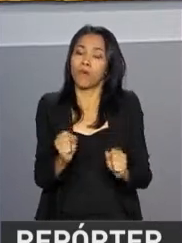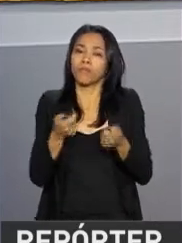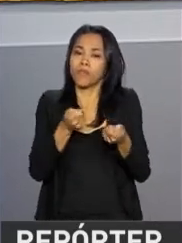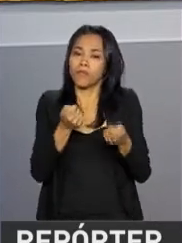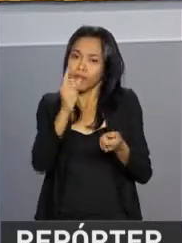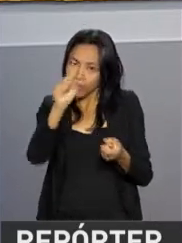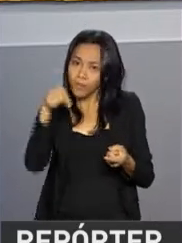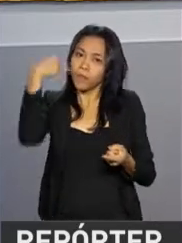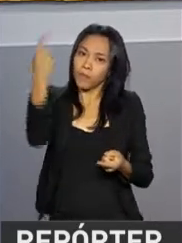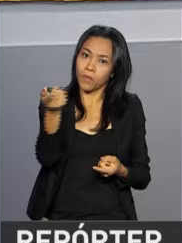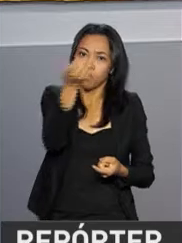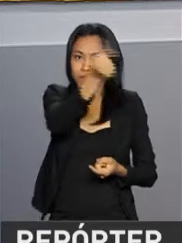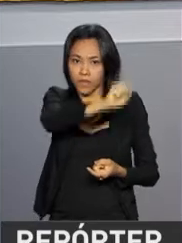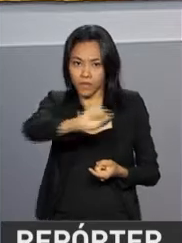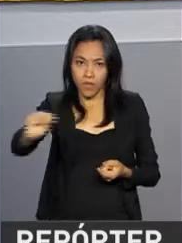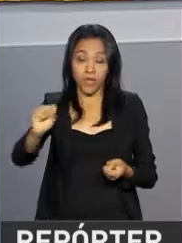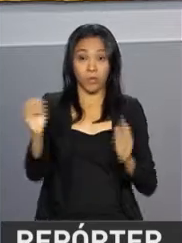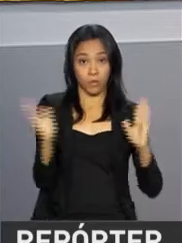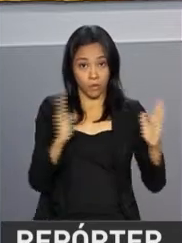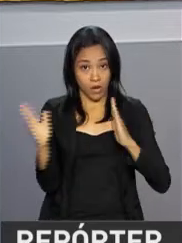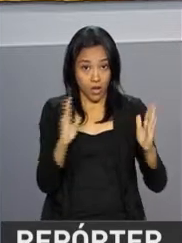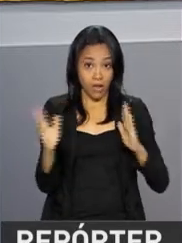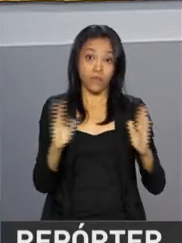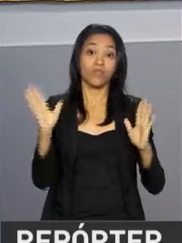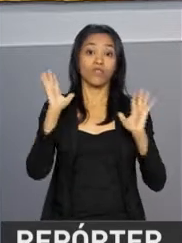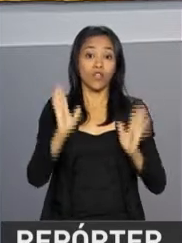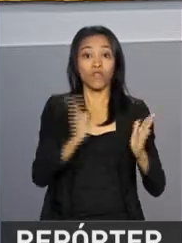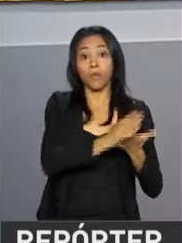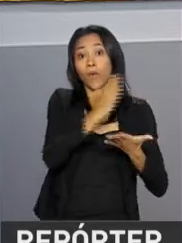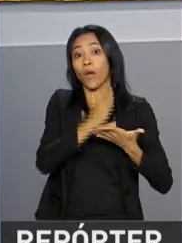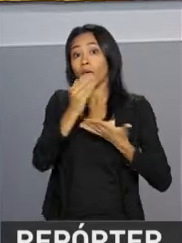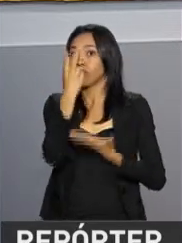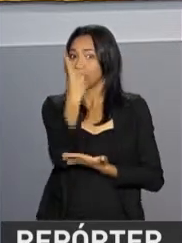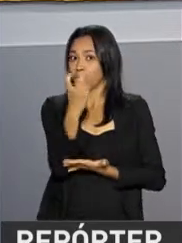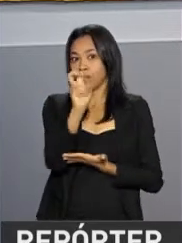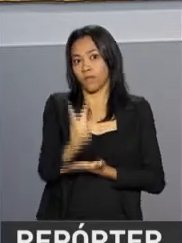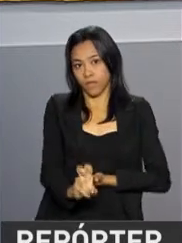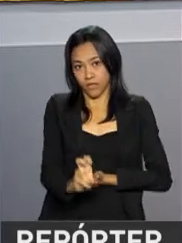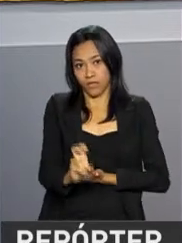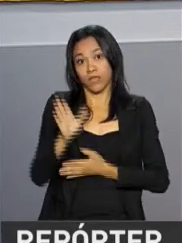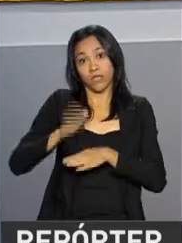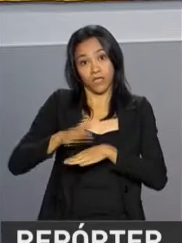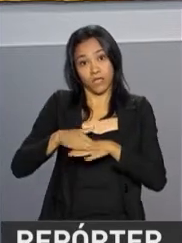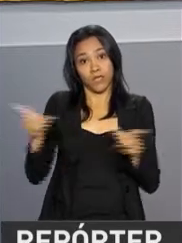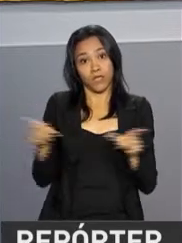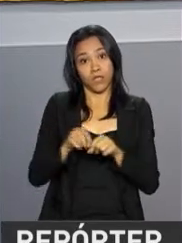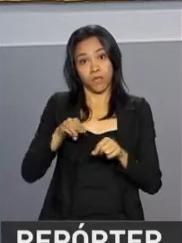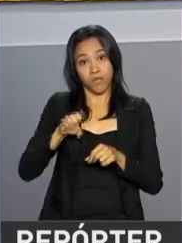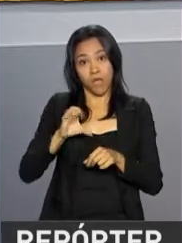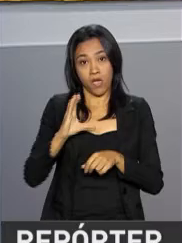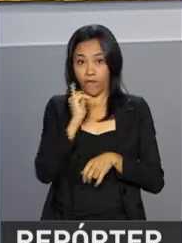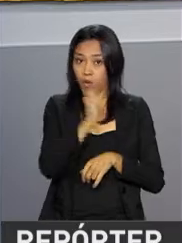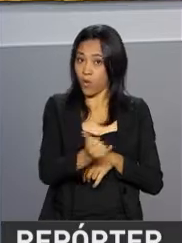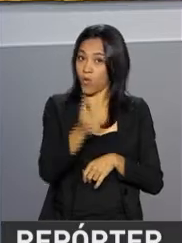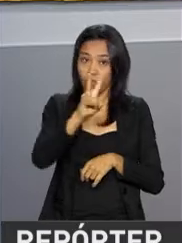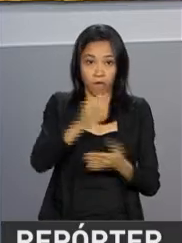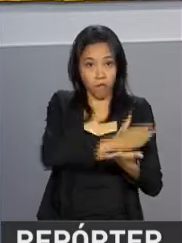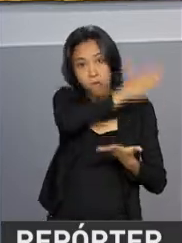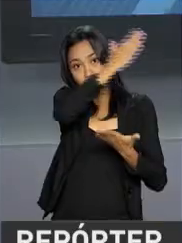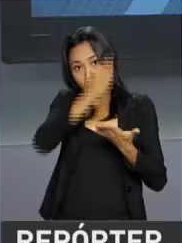semestre que vem o prazo para renovação do fies já foi prorrogado duas vezes e de acordo com o ministério da educação não será mais